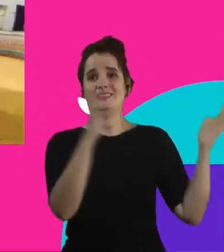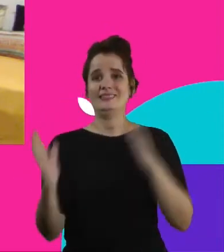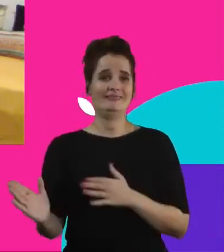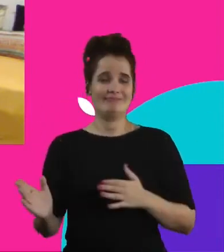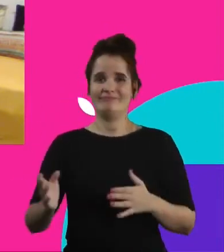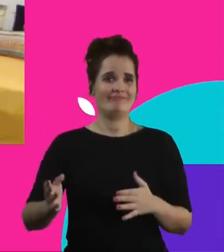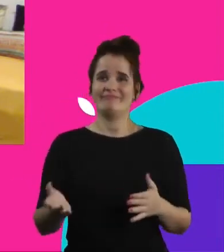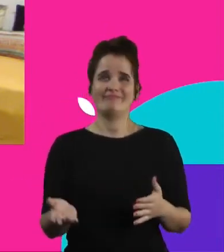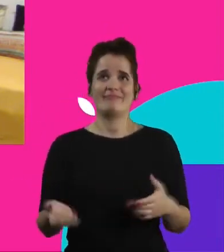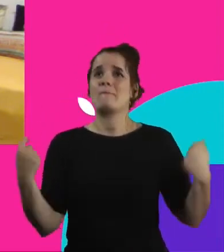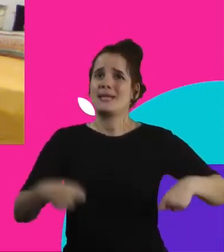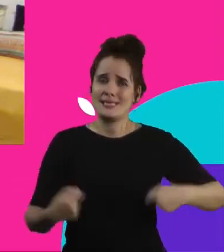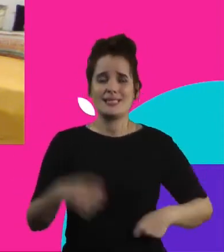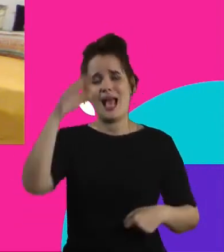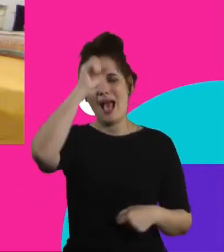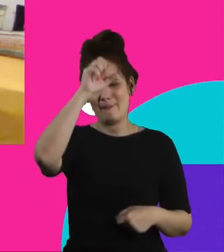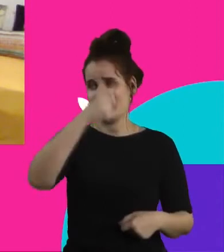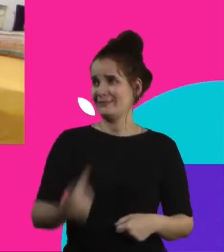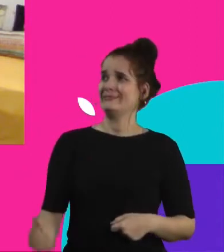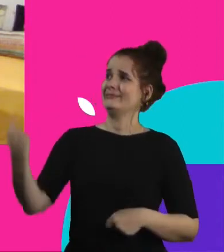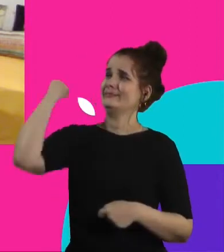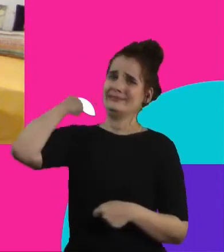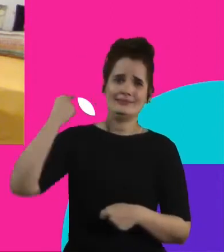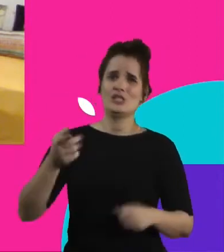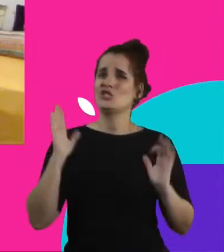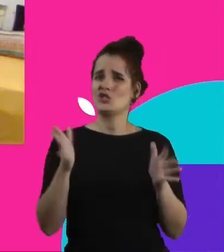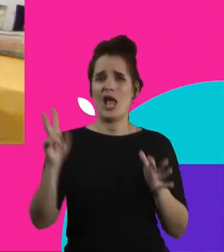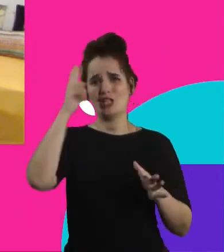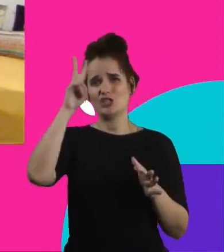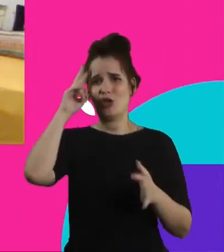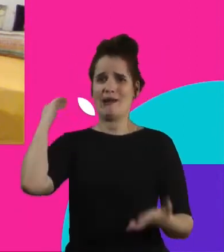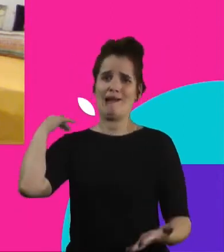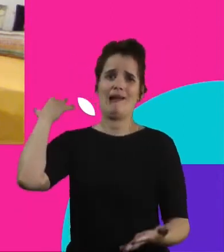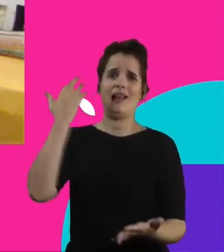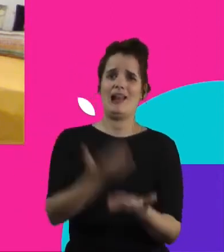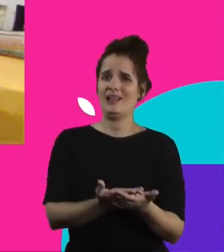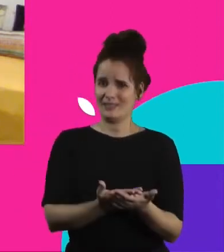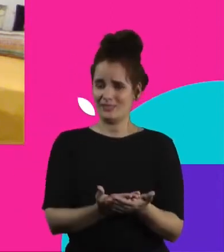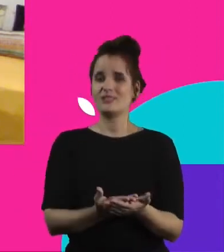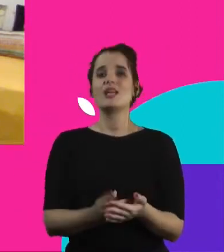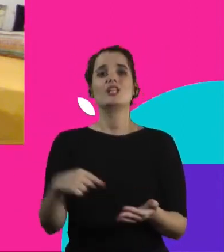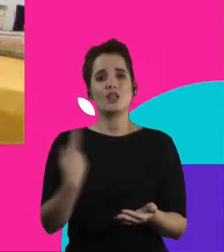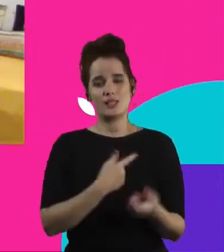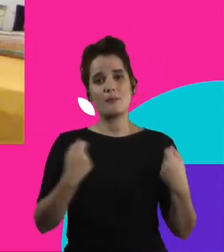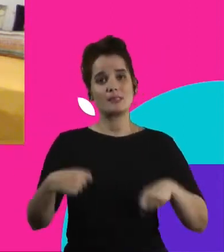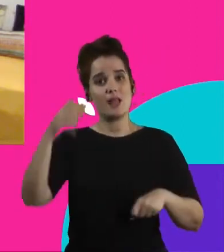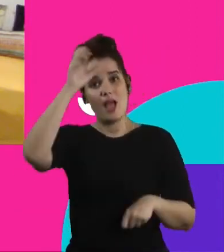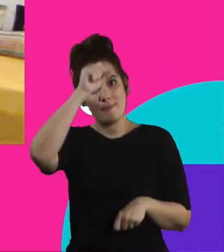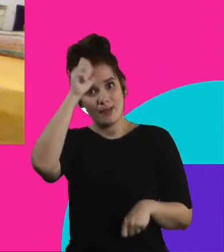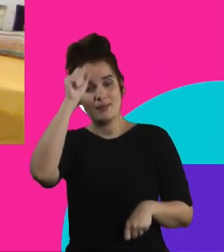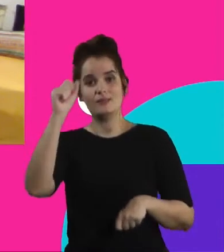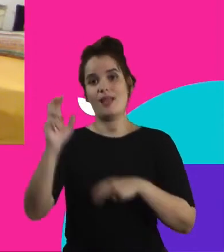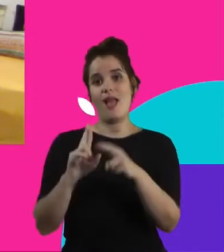é algo assim, né? Muito antigo. Enquanto existe humanidade, né? E organizações, a gente vai ter que aprender. Enquanto tiver